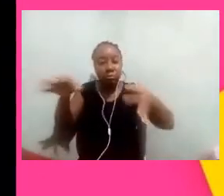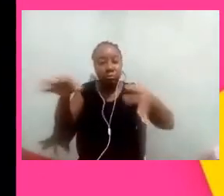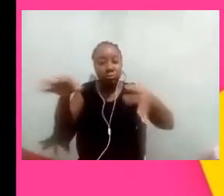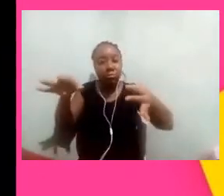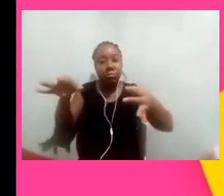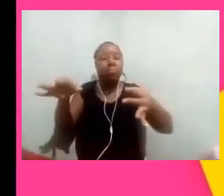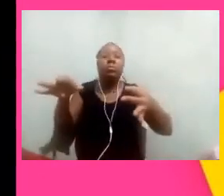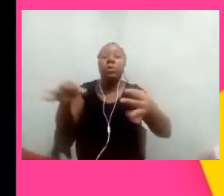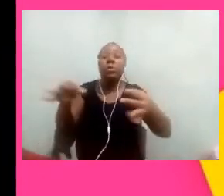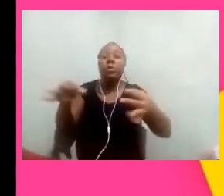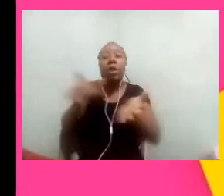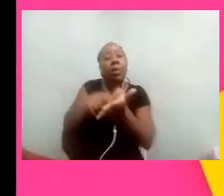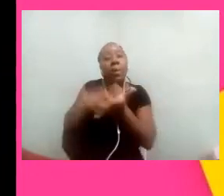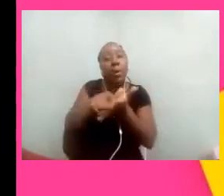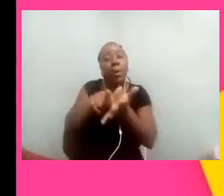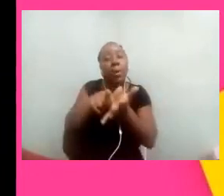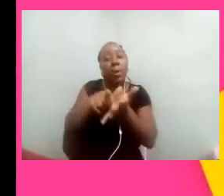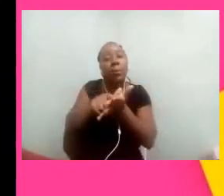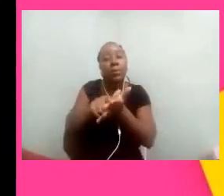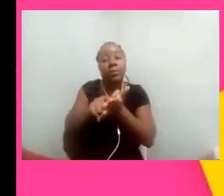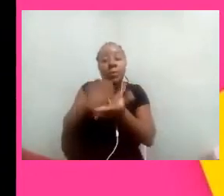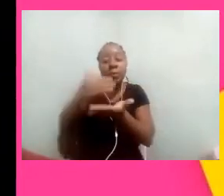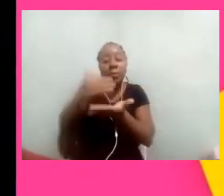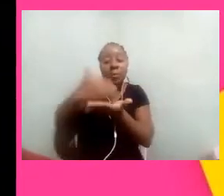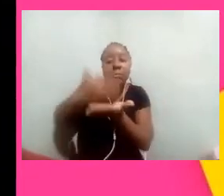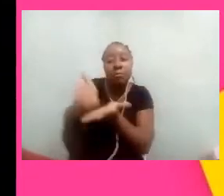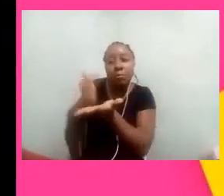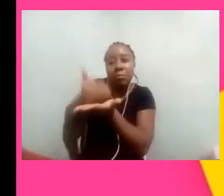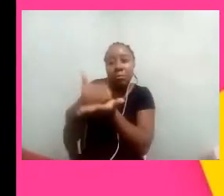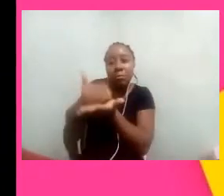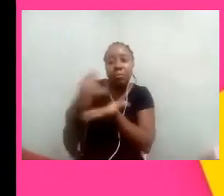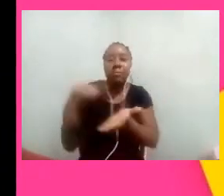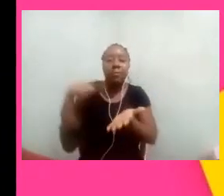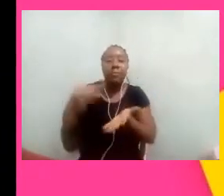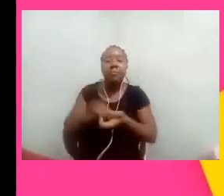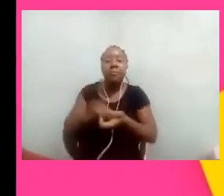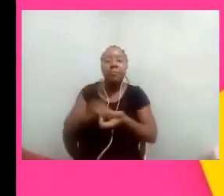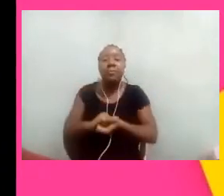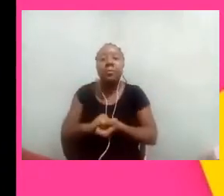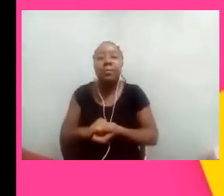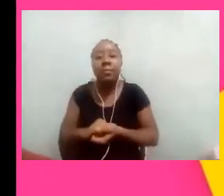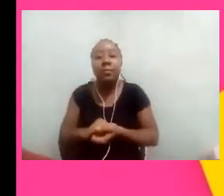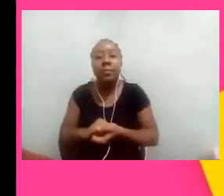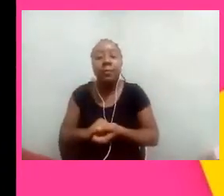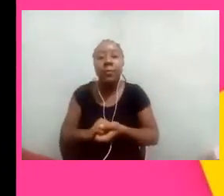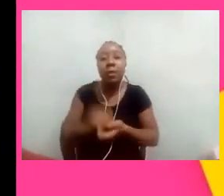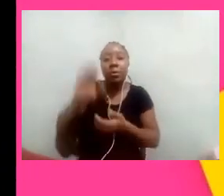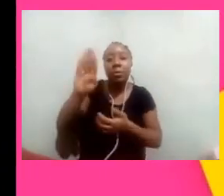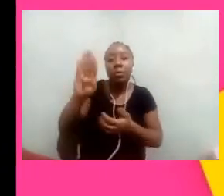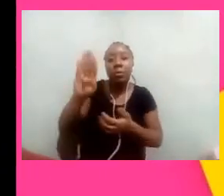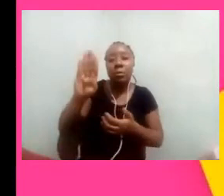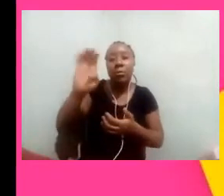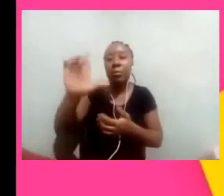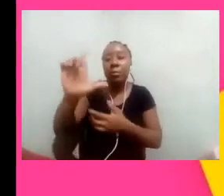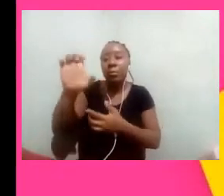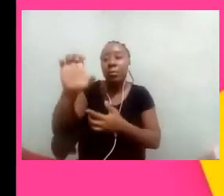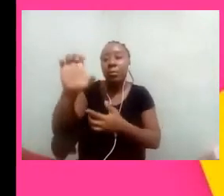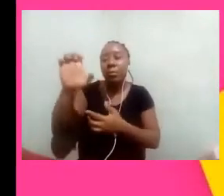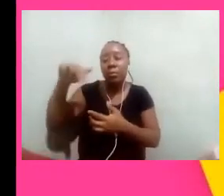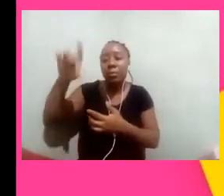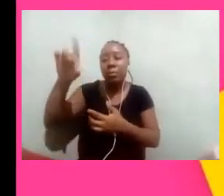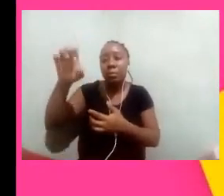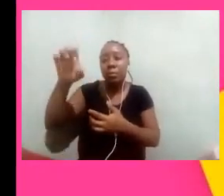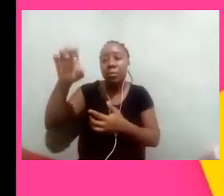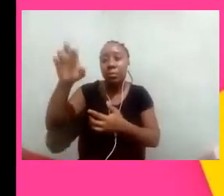papel do objeto dividido. Eu confesso que no Blender eu mexi pouco, eu não conheço tão